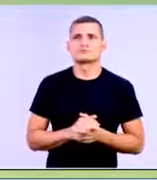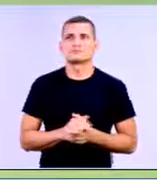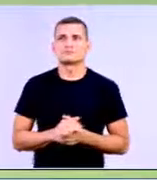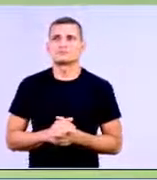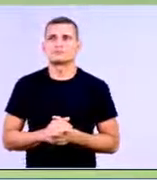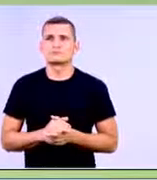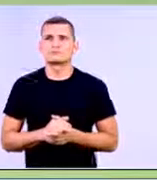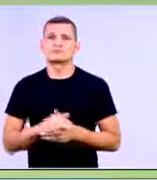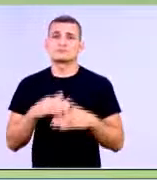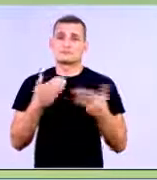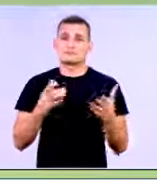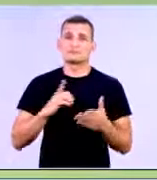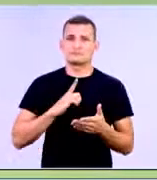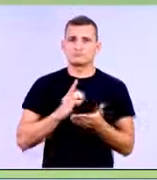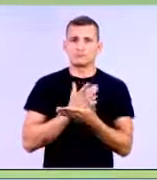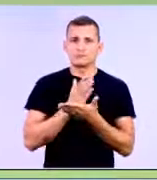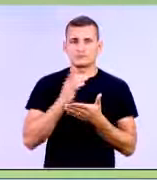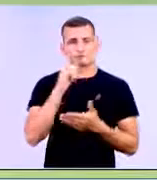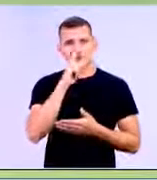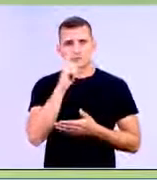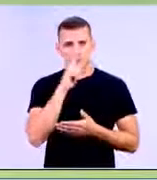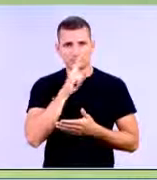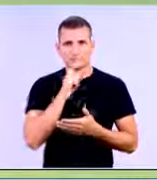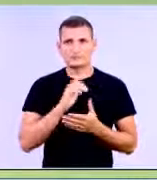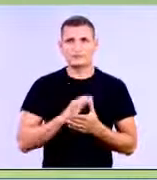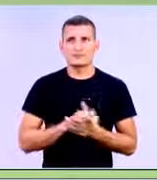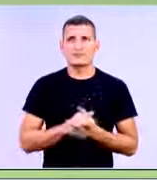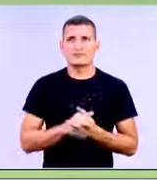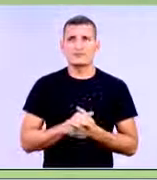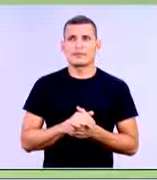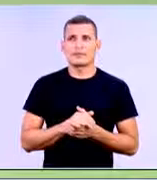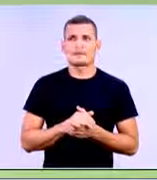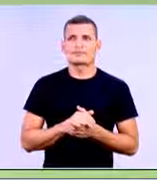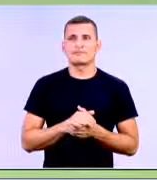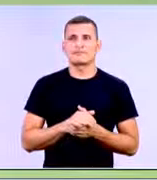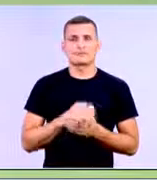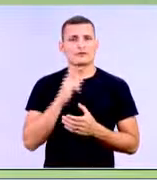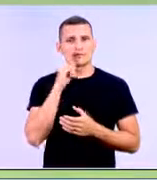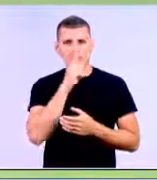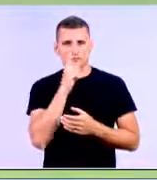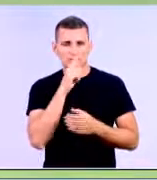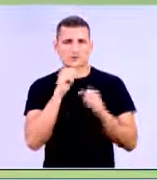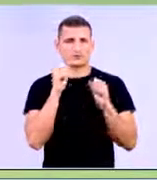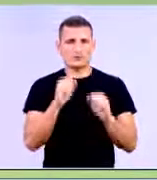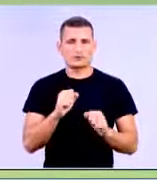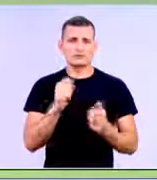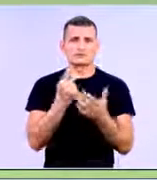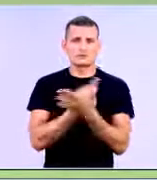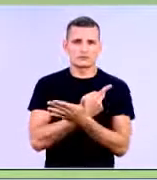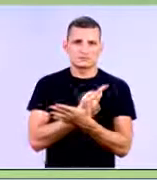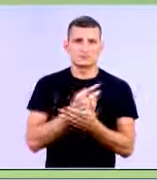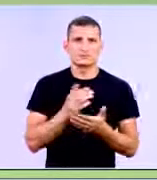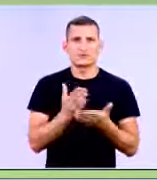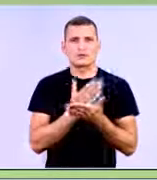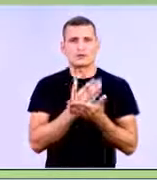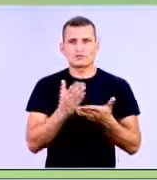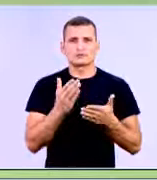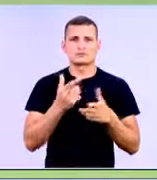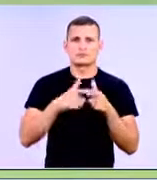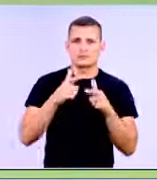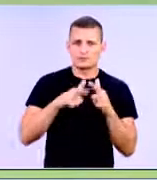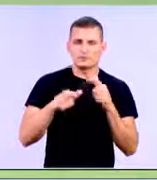aí algumas vulnerabilidades. E nesse sentido, essas vulnerabilidades elas podem provocar indisponibilidade